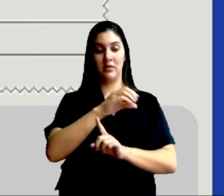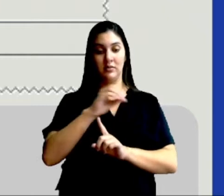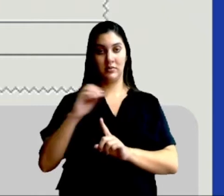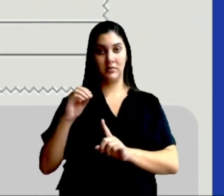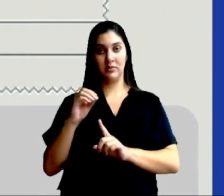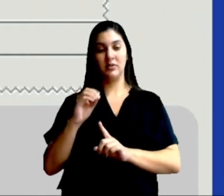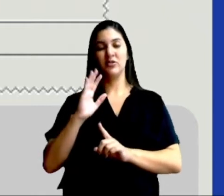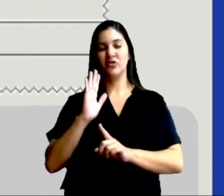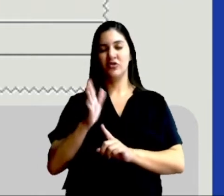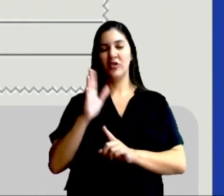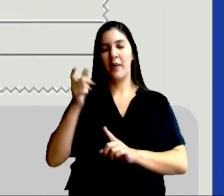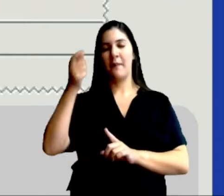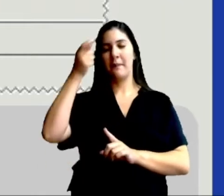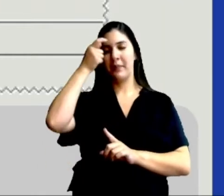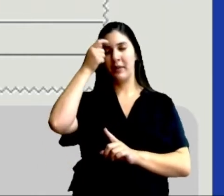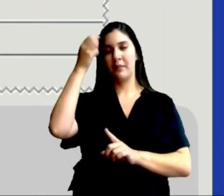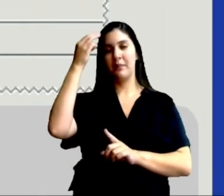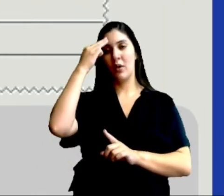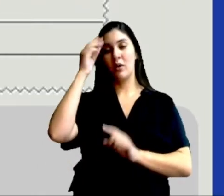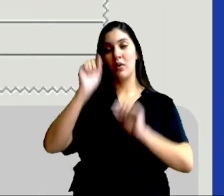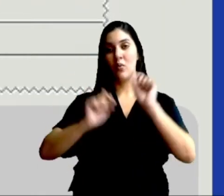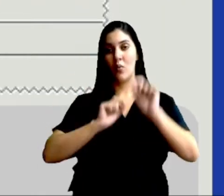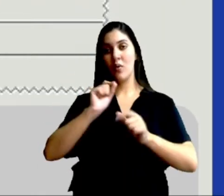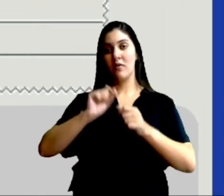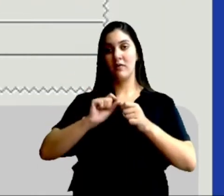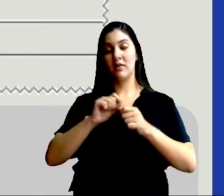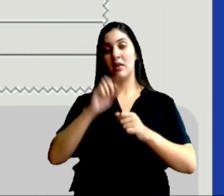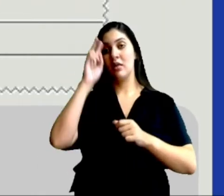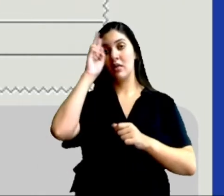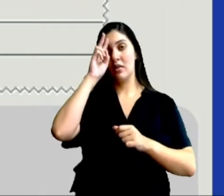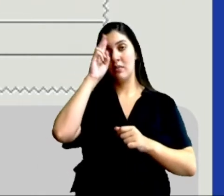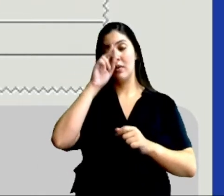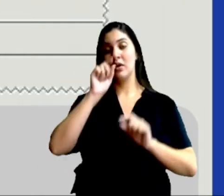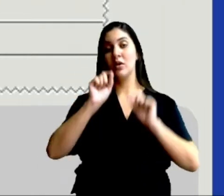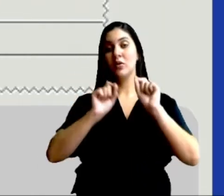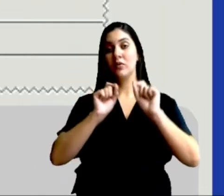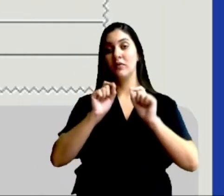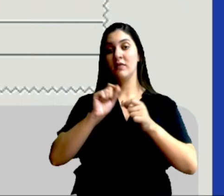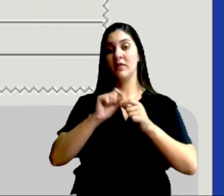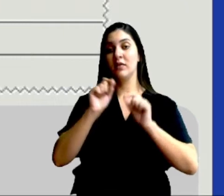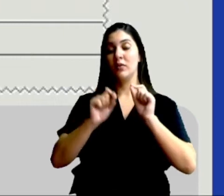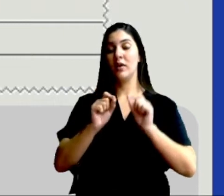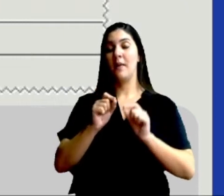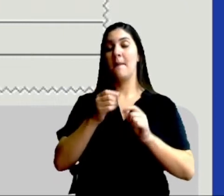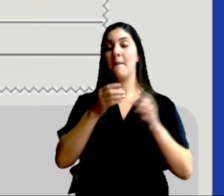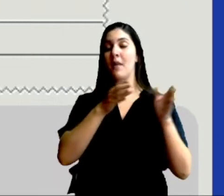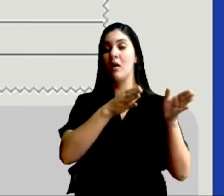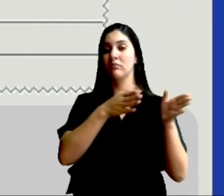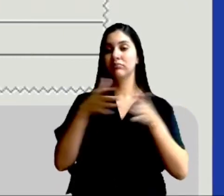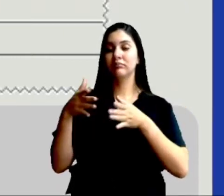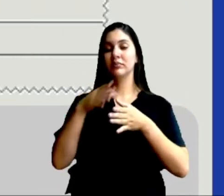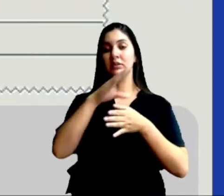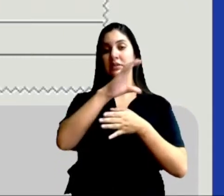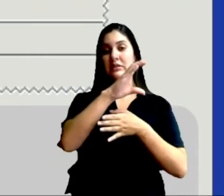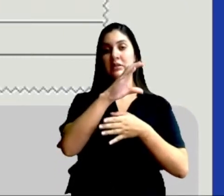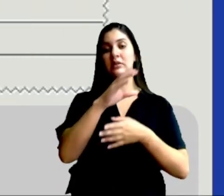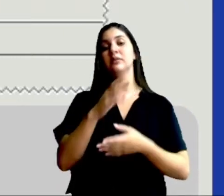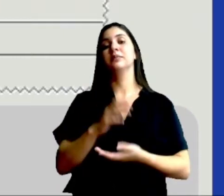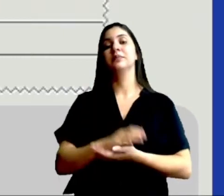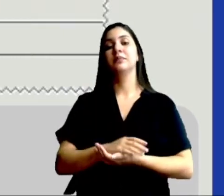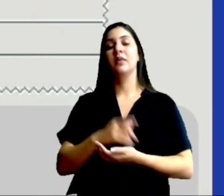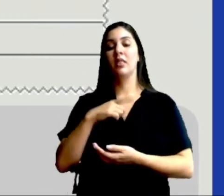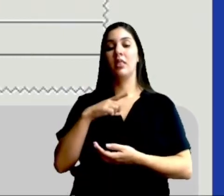vocês já memorizaram aí o que a gente vai fazer. Lembrando que eu estou indo pela ordem da centena, tá? 3,